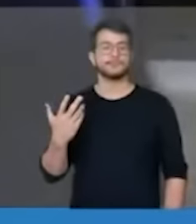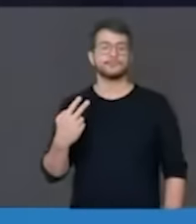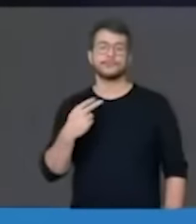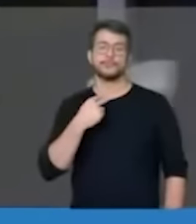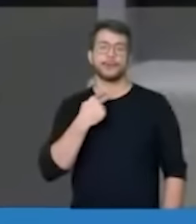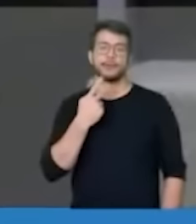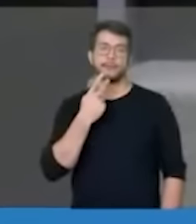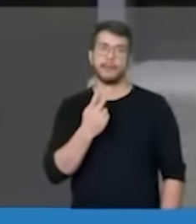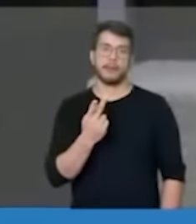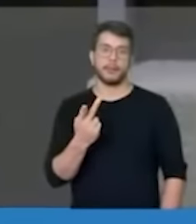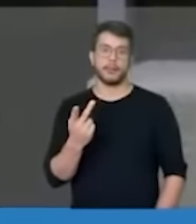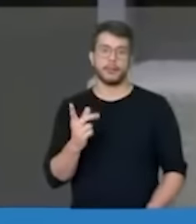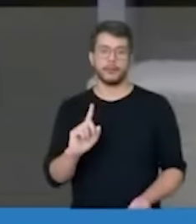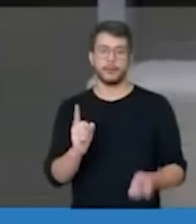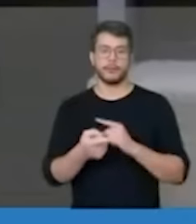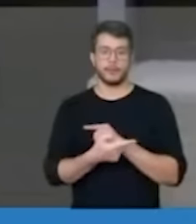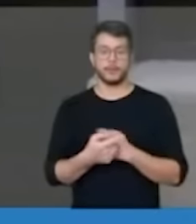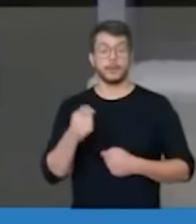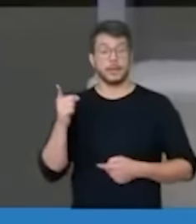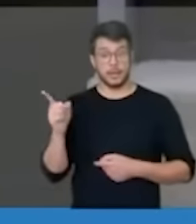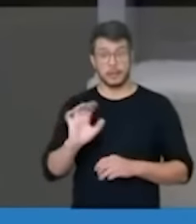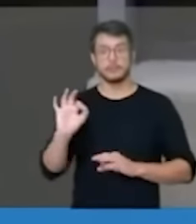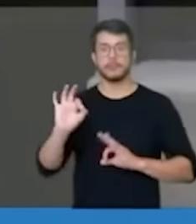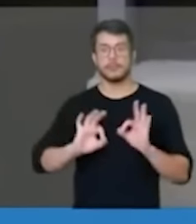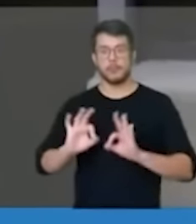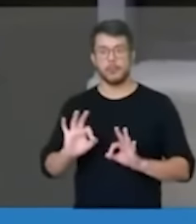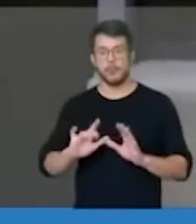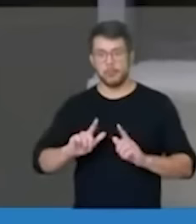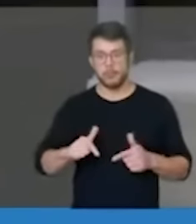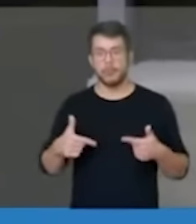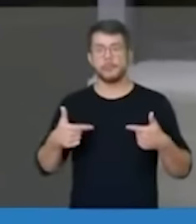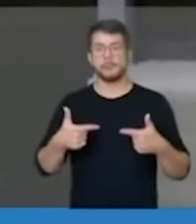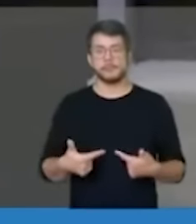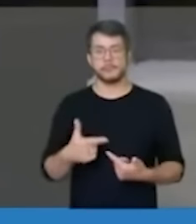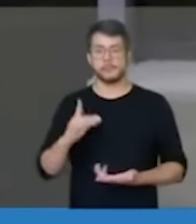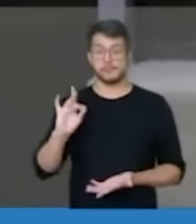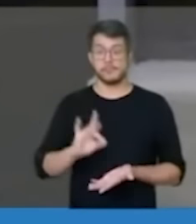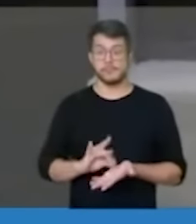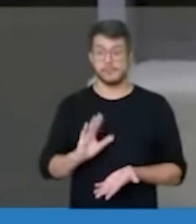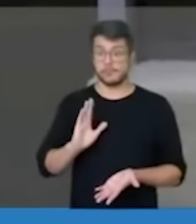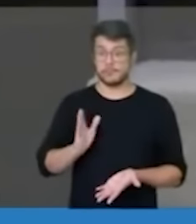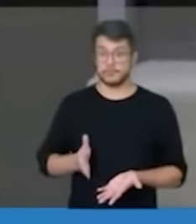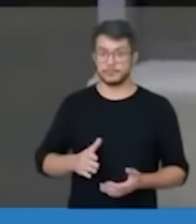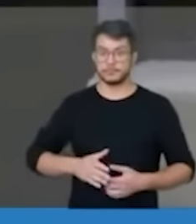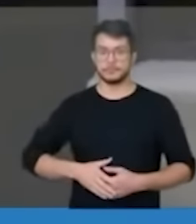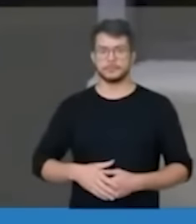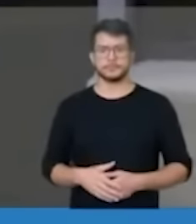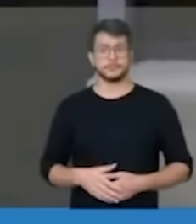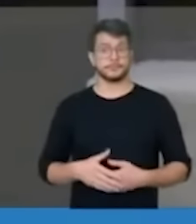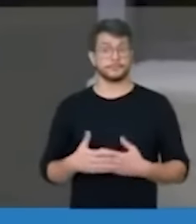Ele planejou, atuou e teve domínio do plano. Agora, isso é um filme